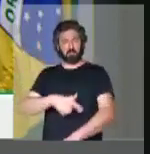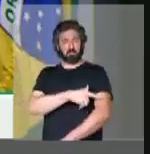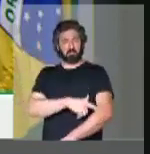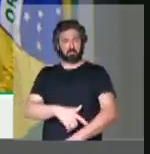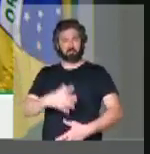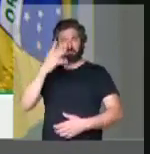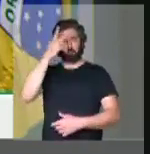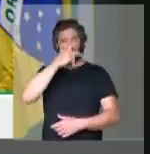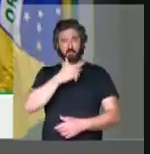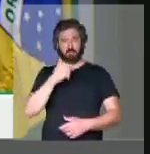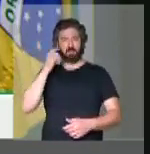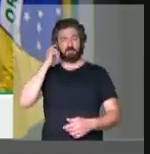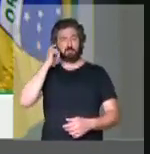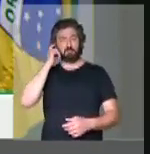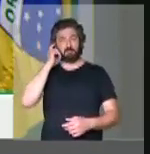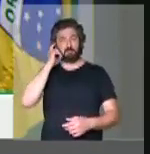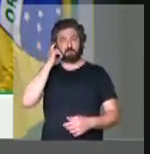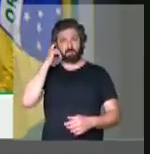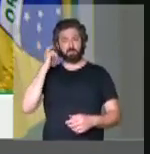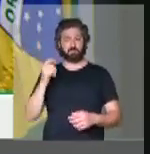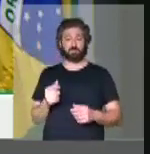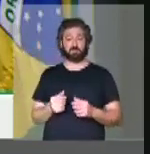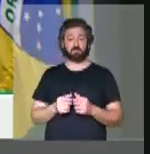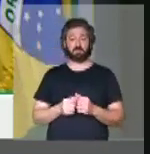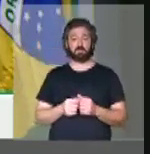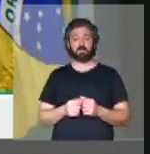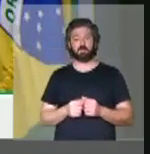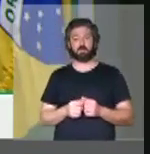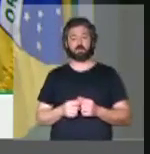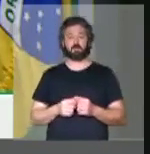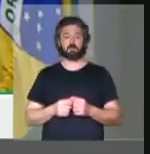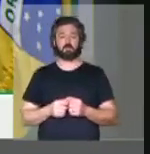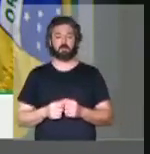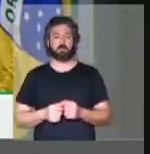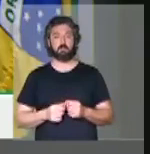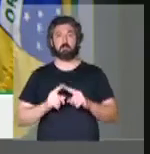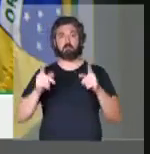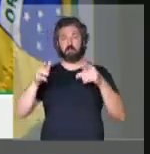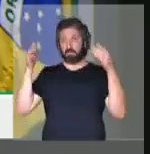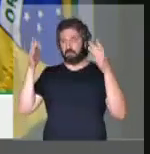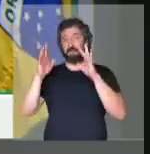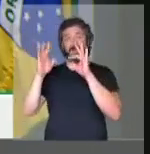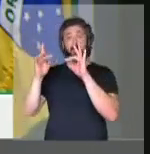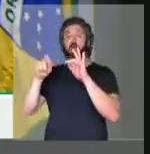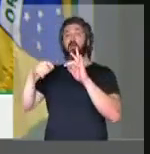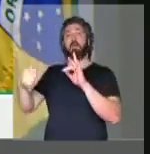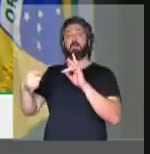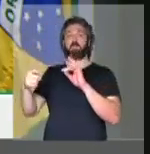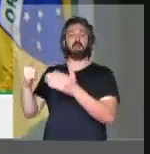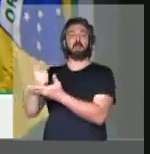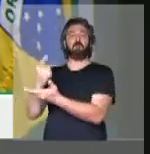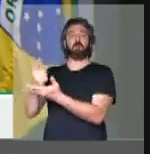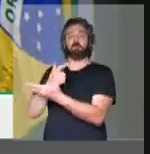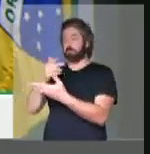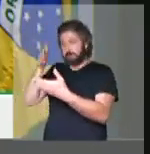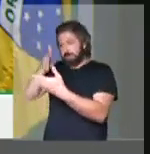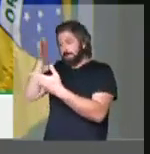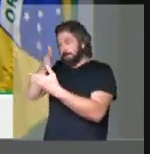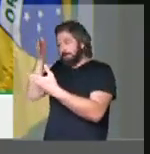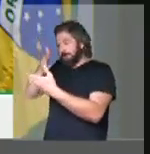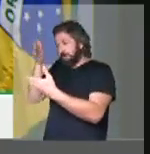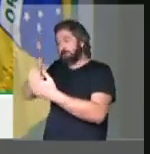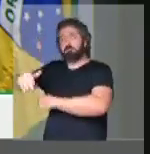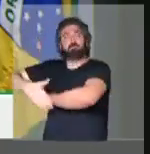bonita, mas namorava só os livros, dialogava só com os livros. Estava sempre com livros